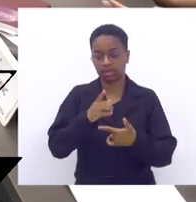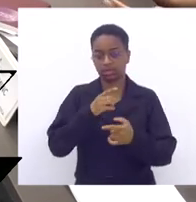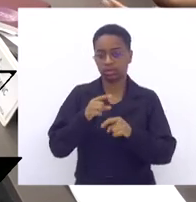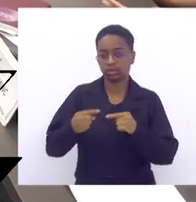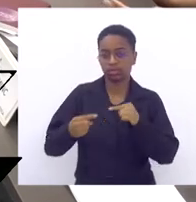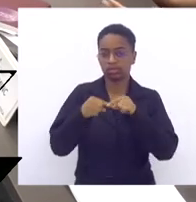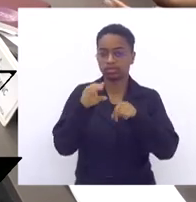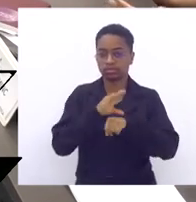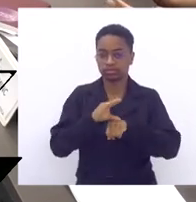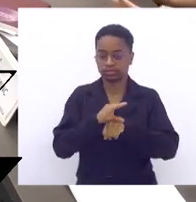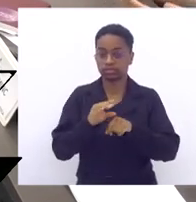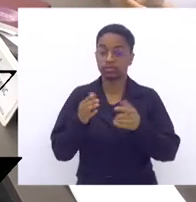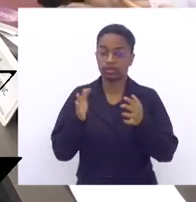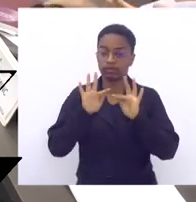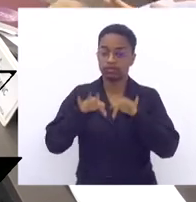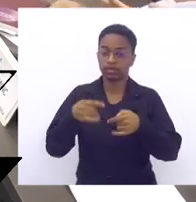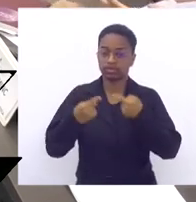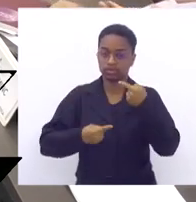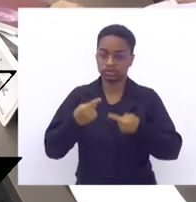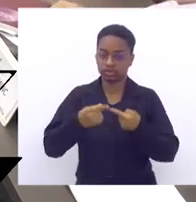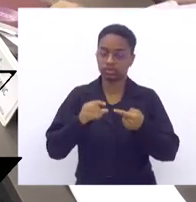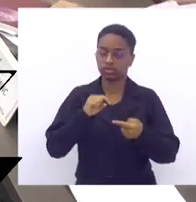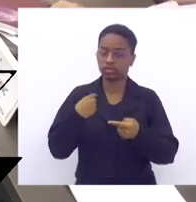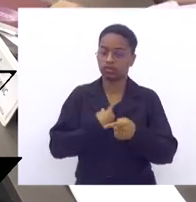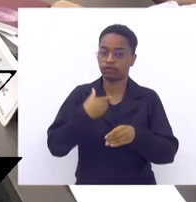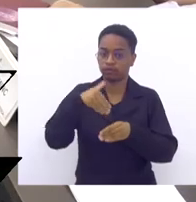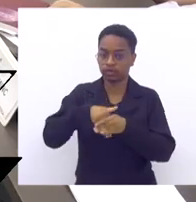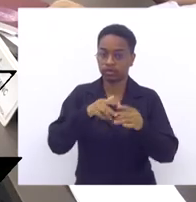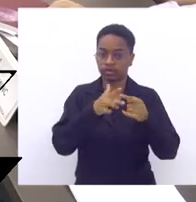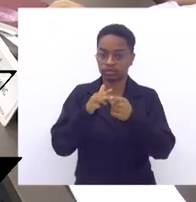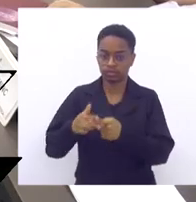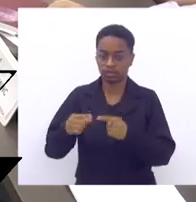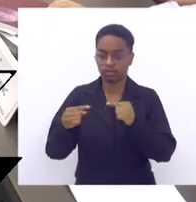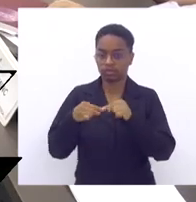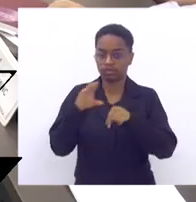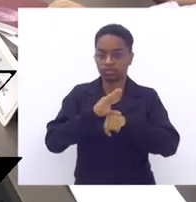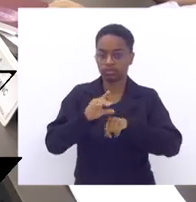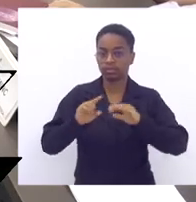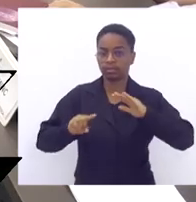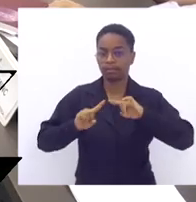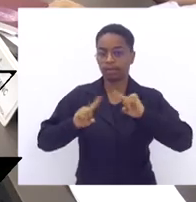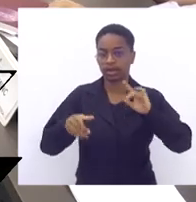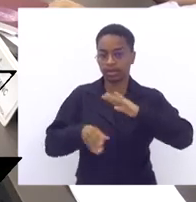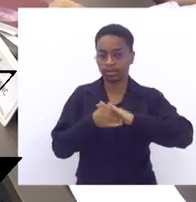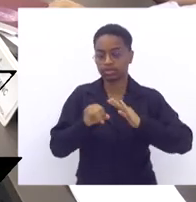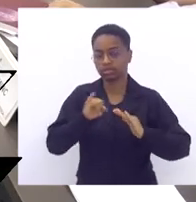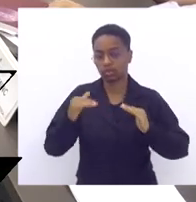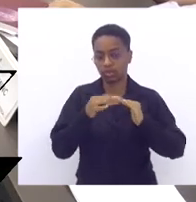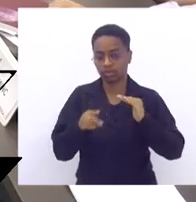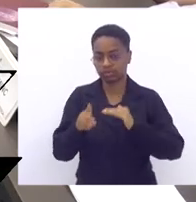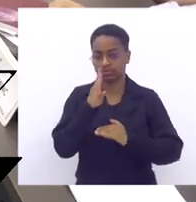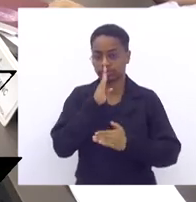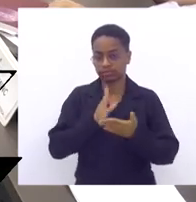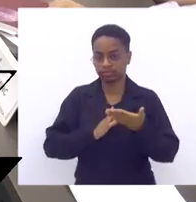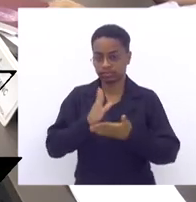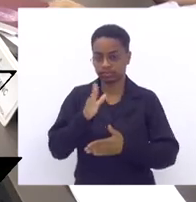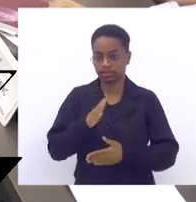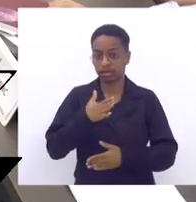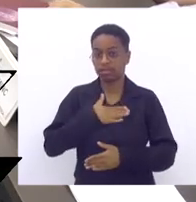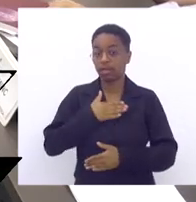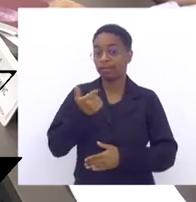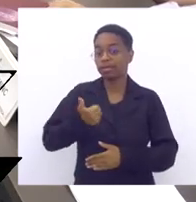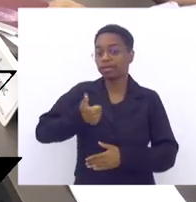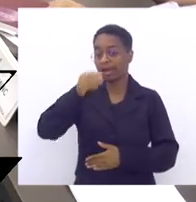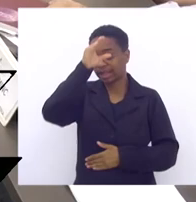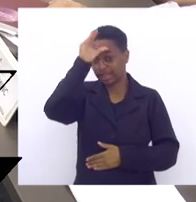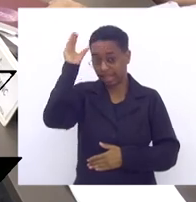emenda. Encerrada a discussão, em votação, para ser retificado pelo autor, pela constitucionalidade com emenda, se os que aprovam, permaneçam como estão, aprovado. E o primeiro cliente da CCJ